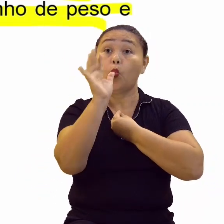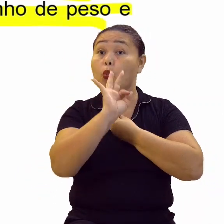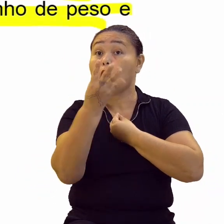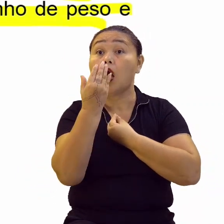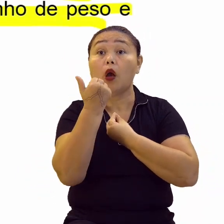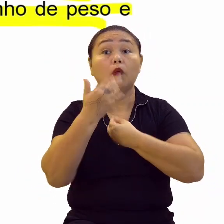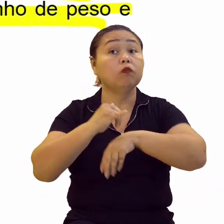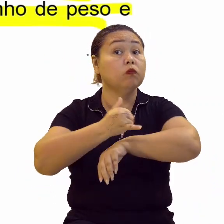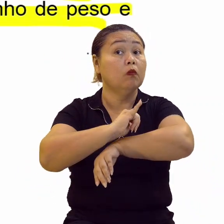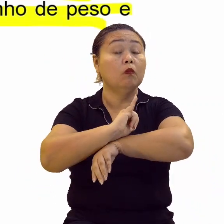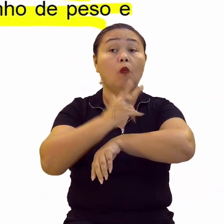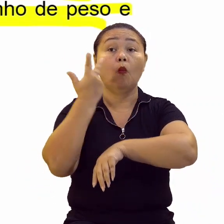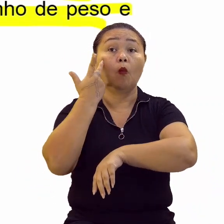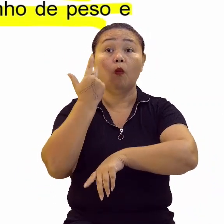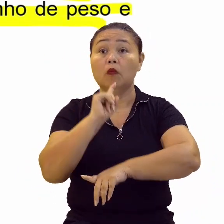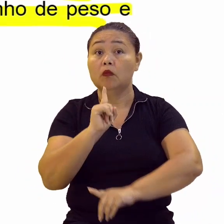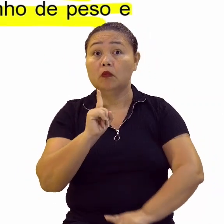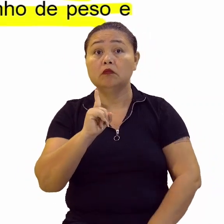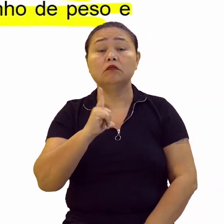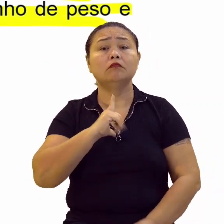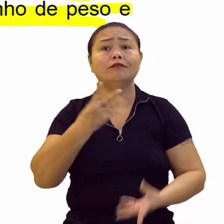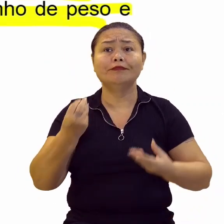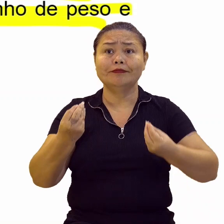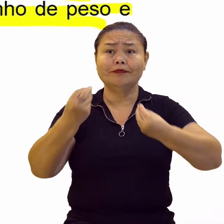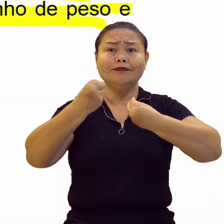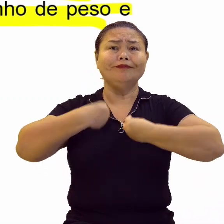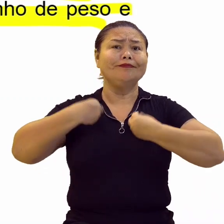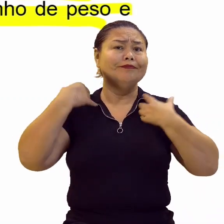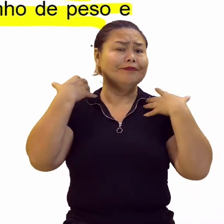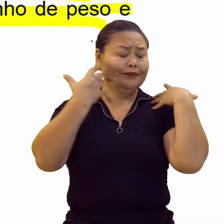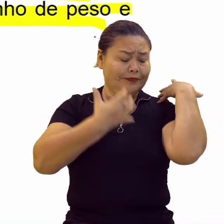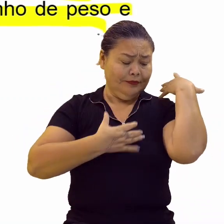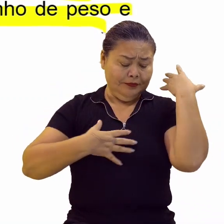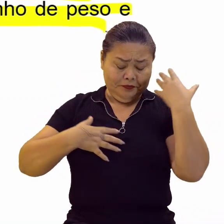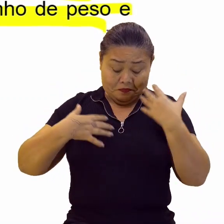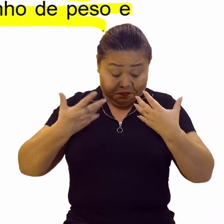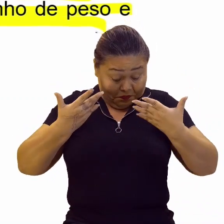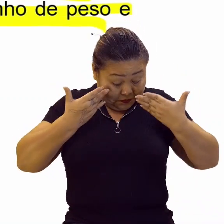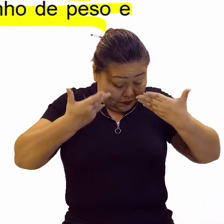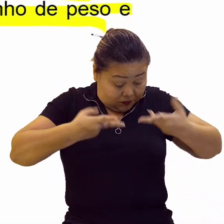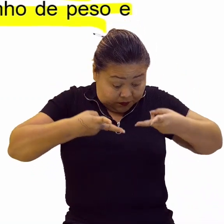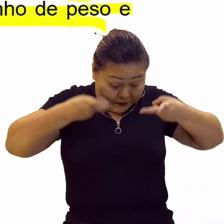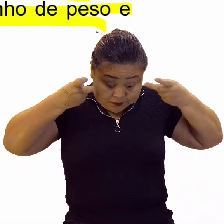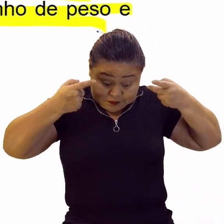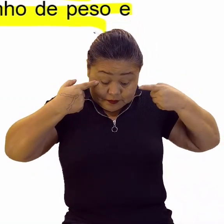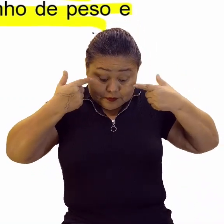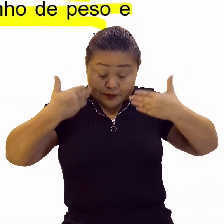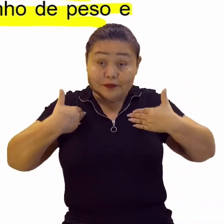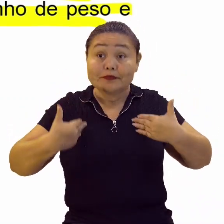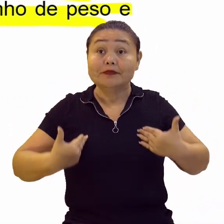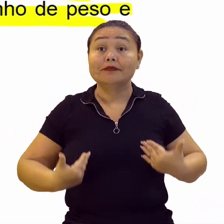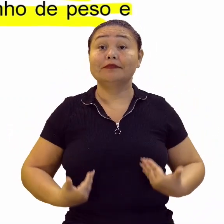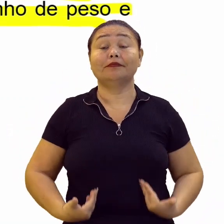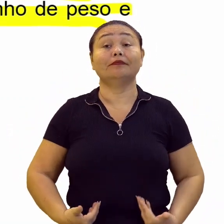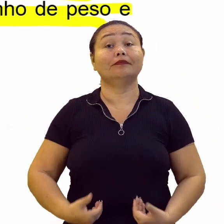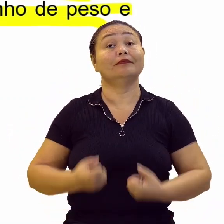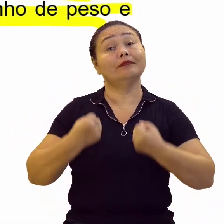né? Traz uma perturbação muito grande em relação à percepção